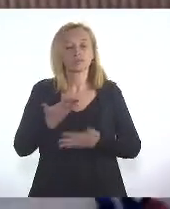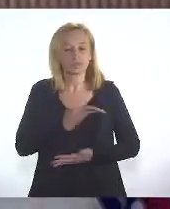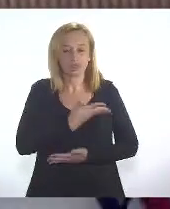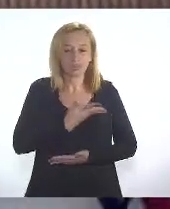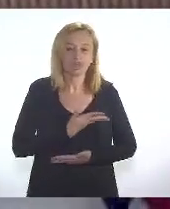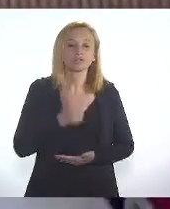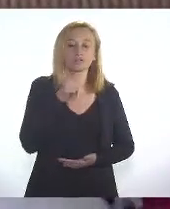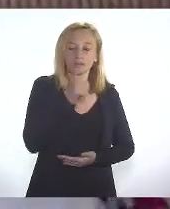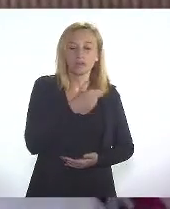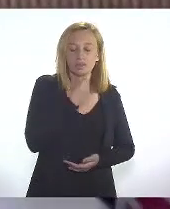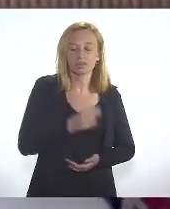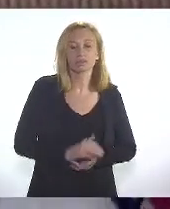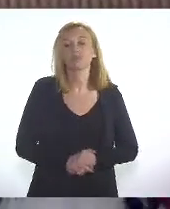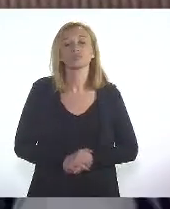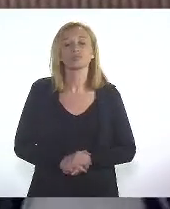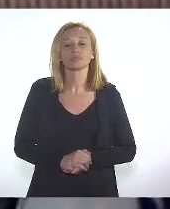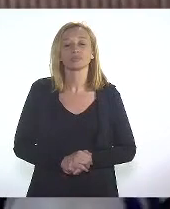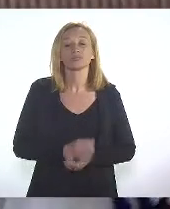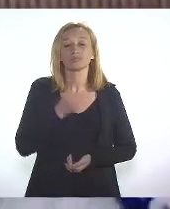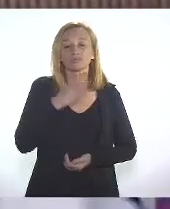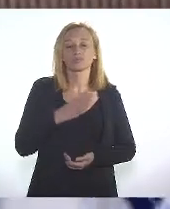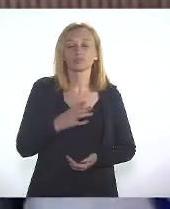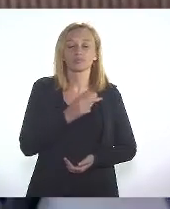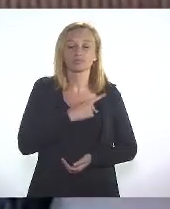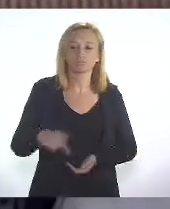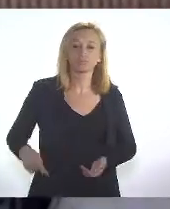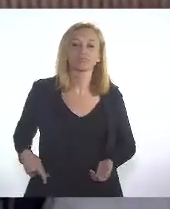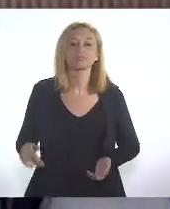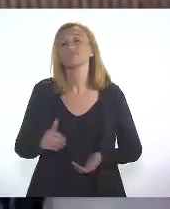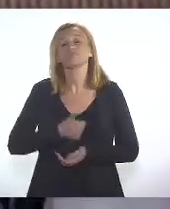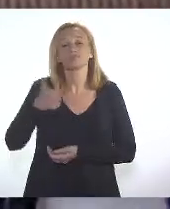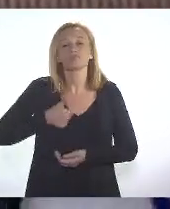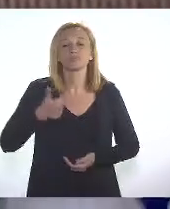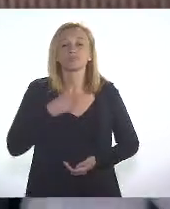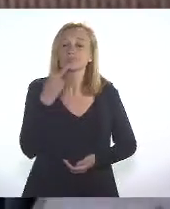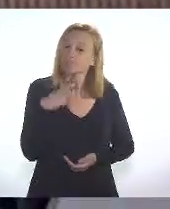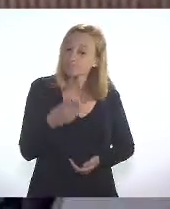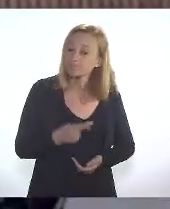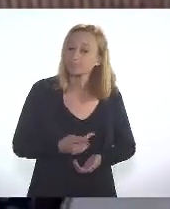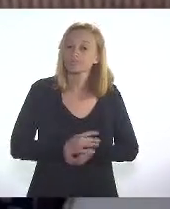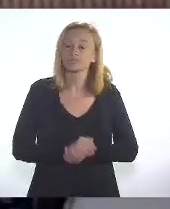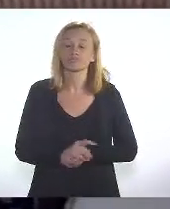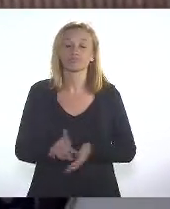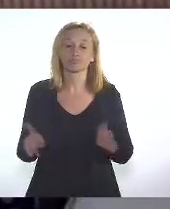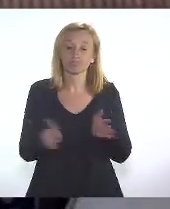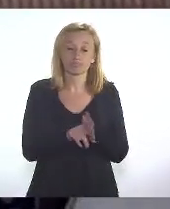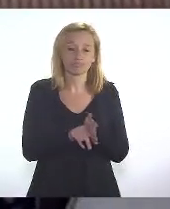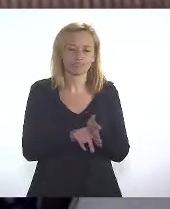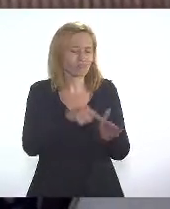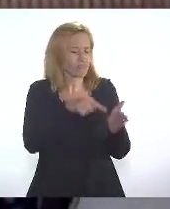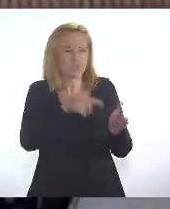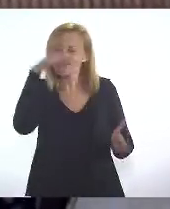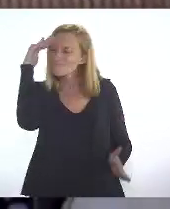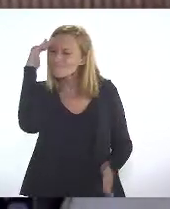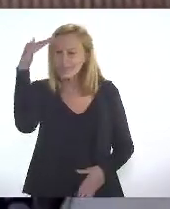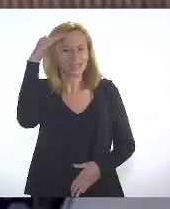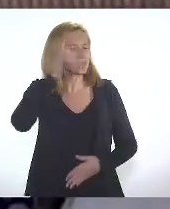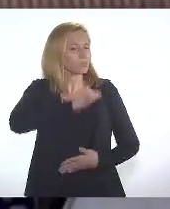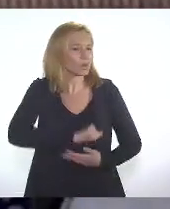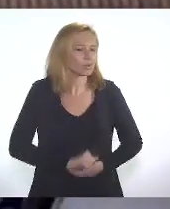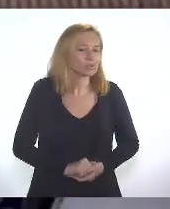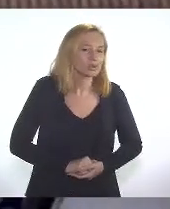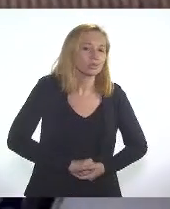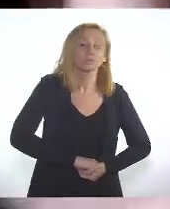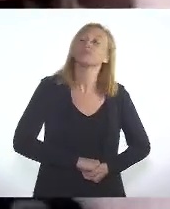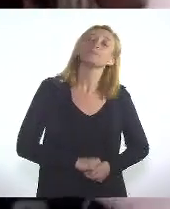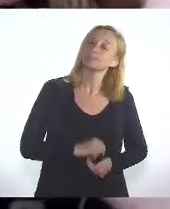e das colegas. Bom, presidente, primeiro dizer que esse projeto é fundamental, né? A gente